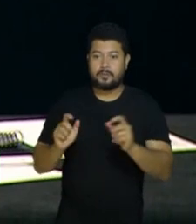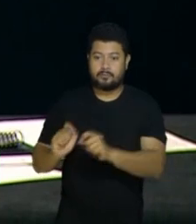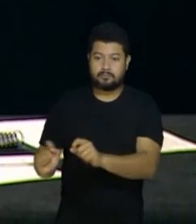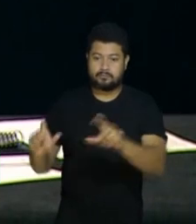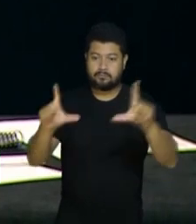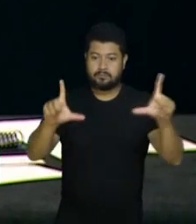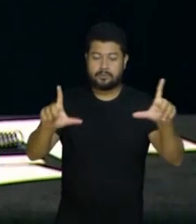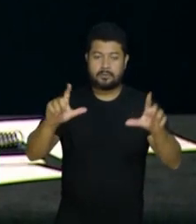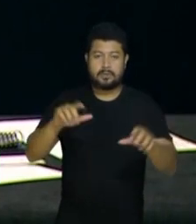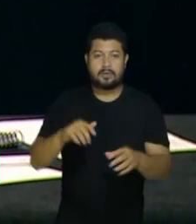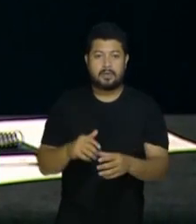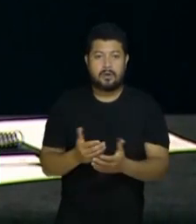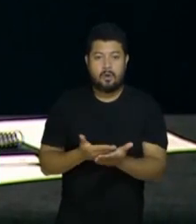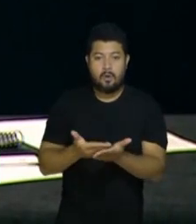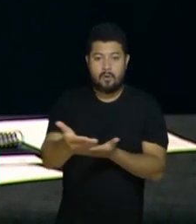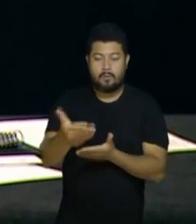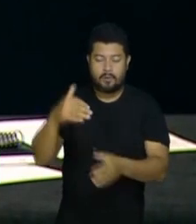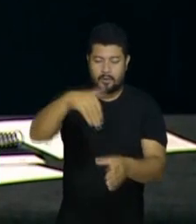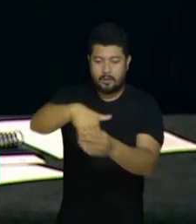deputado seleciona